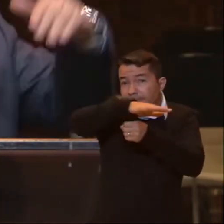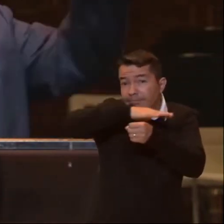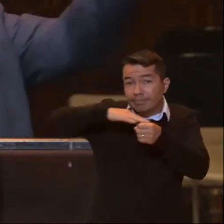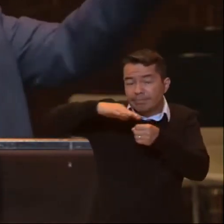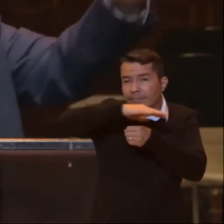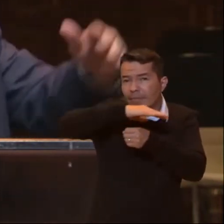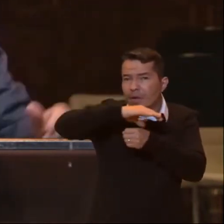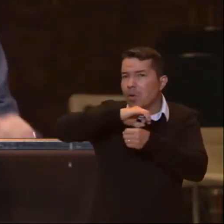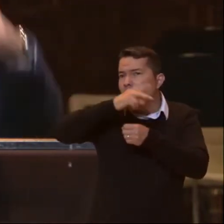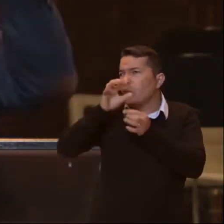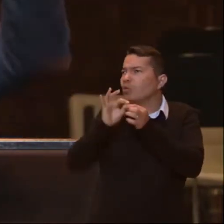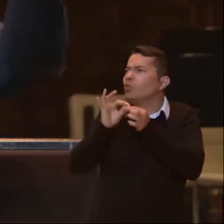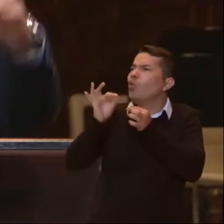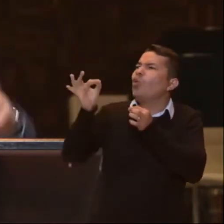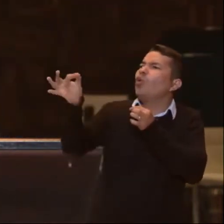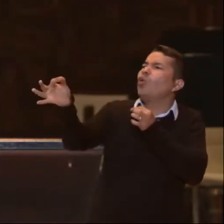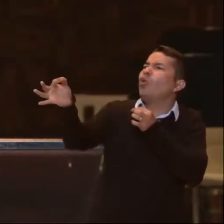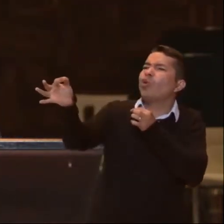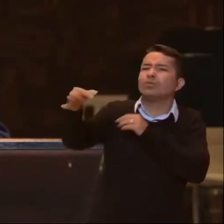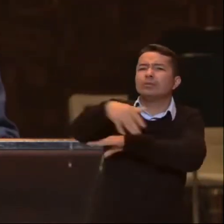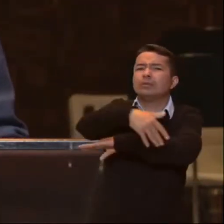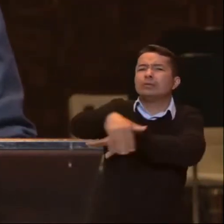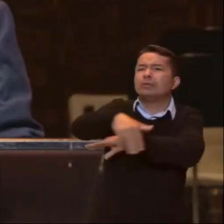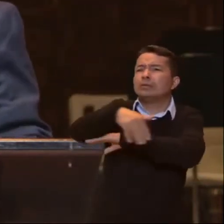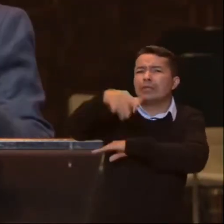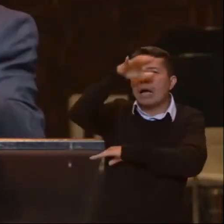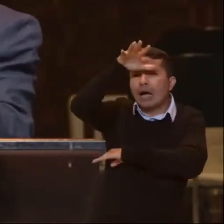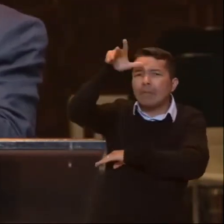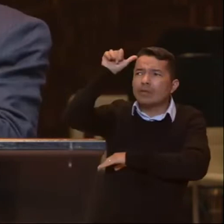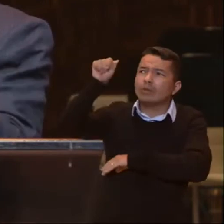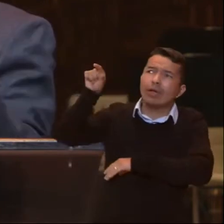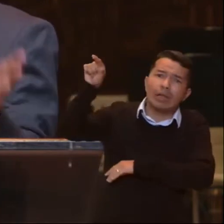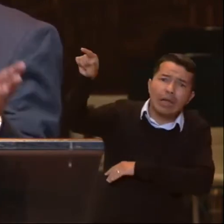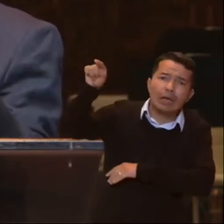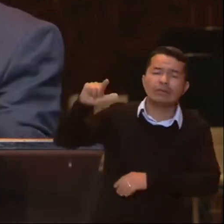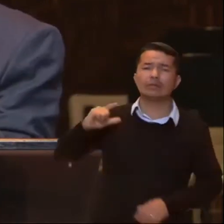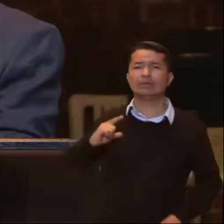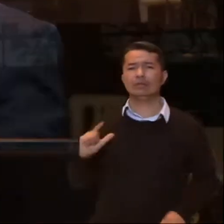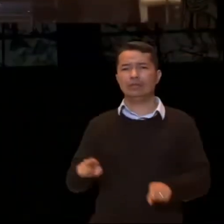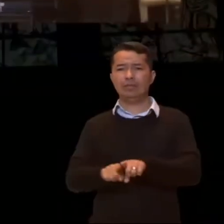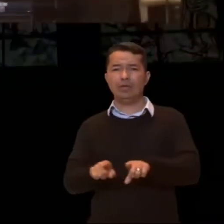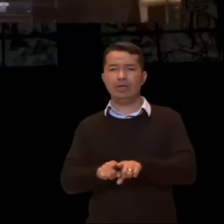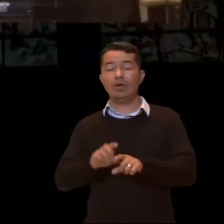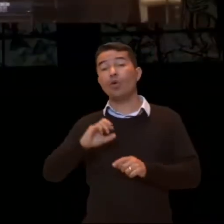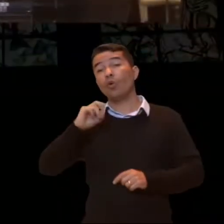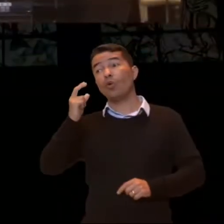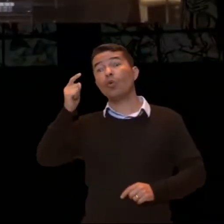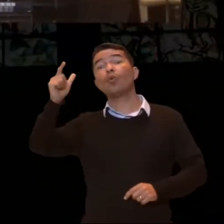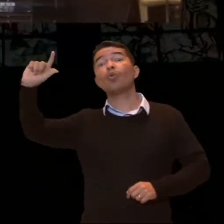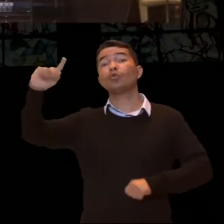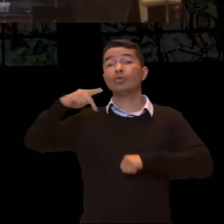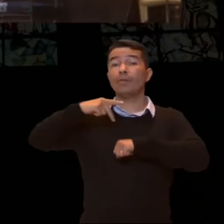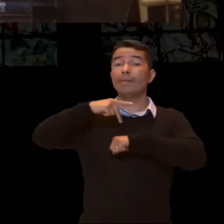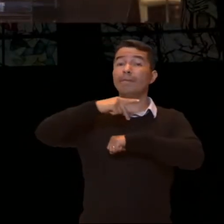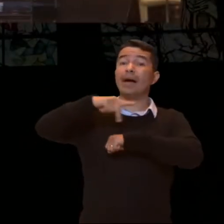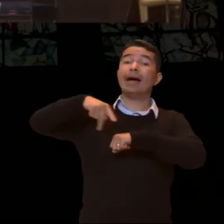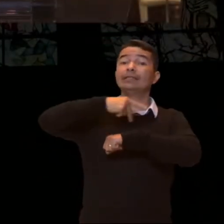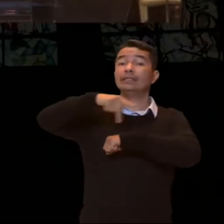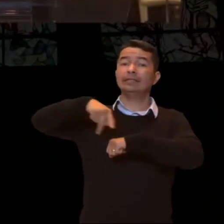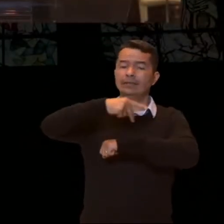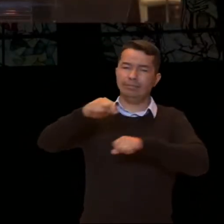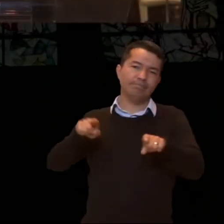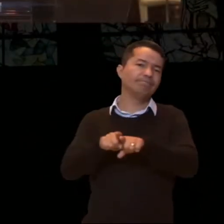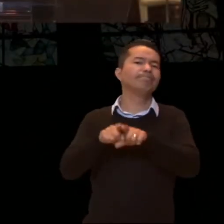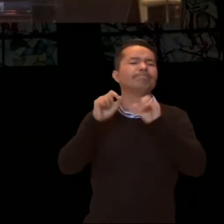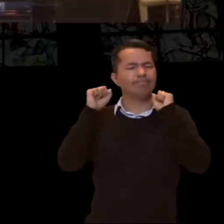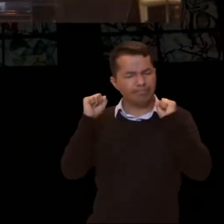lá no sertão, lá nos ribeirinhos da Amazônia, e pelo menos um país estrangeiro onde essa